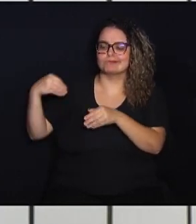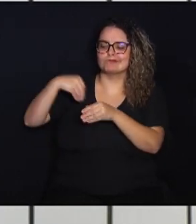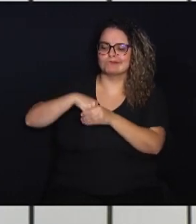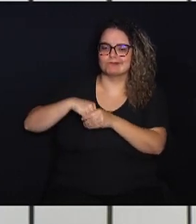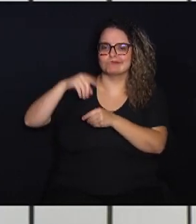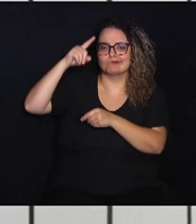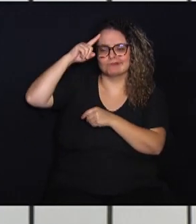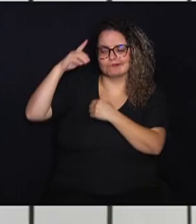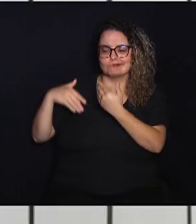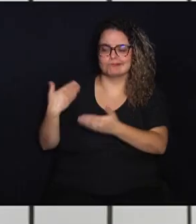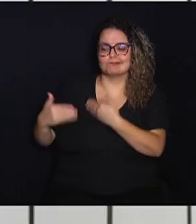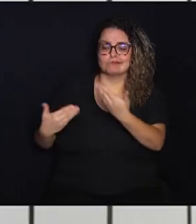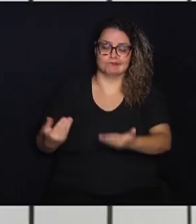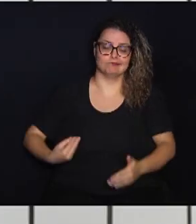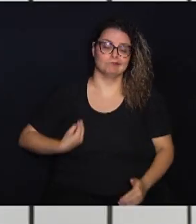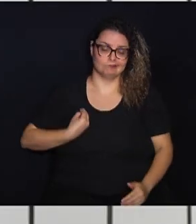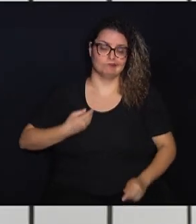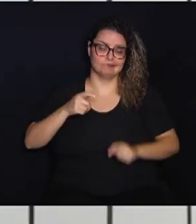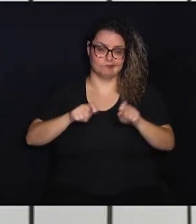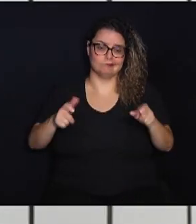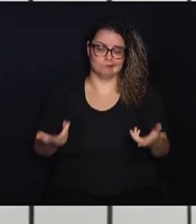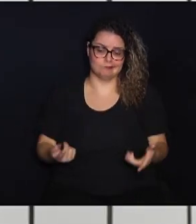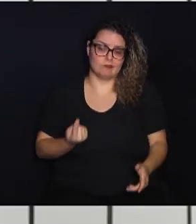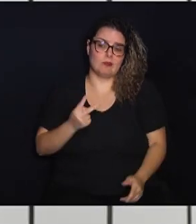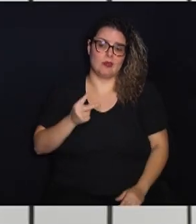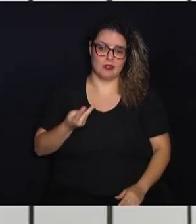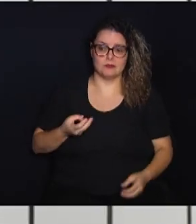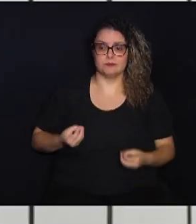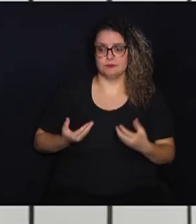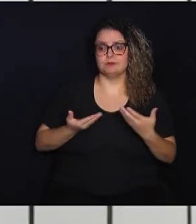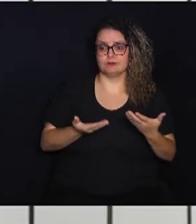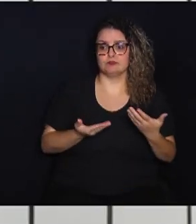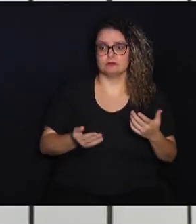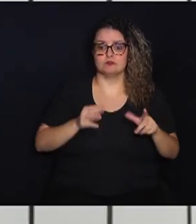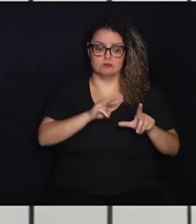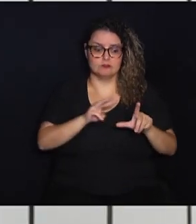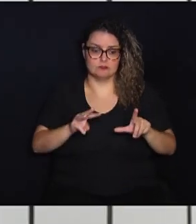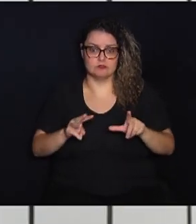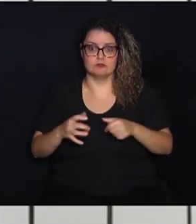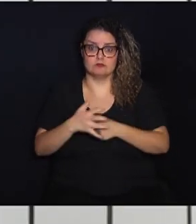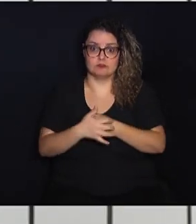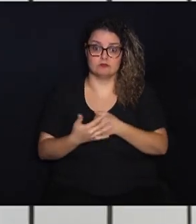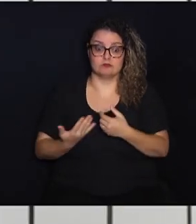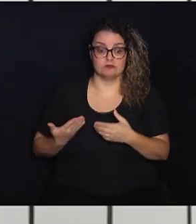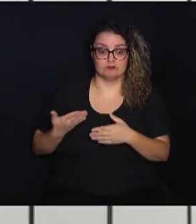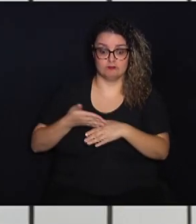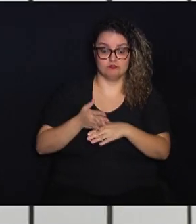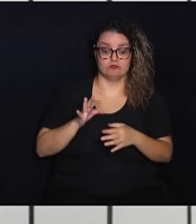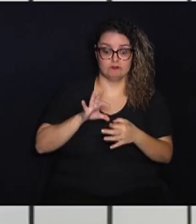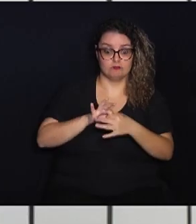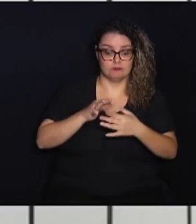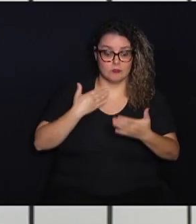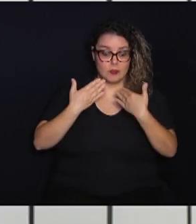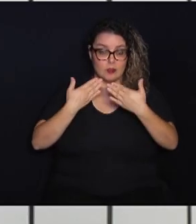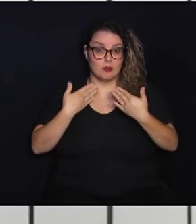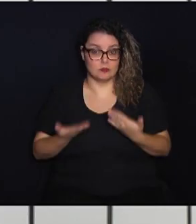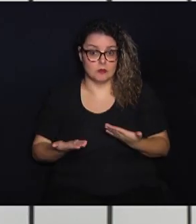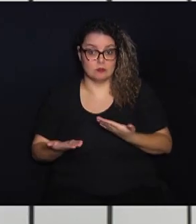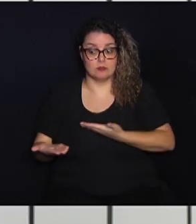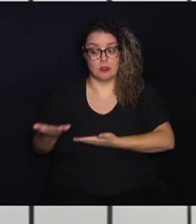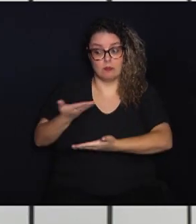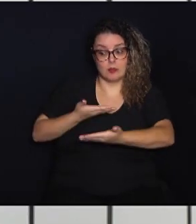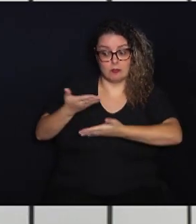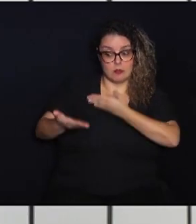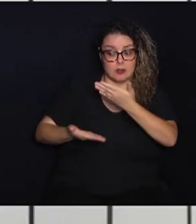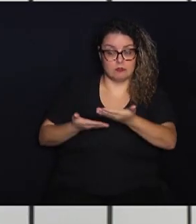vida atualmente, né? Uma vez que oferecem plataformas digitais para conexão, comunicação, compartilhamento